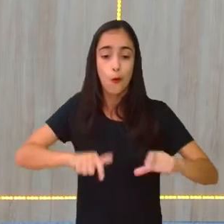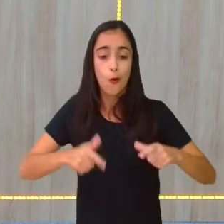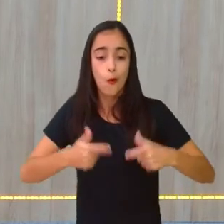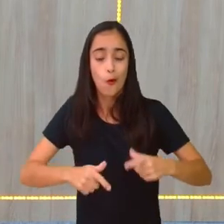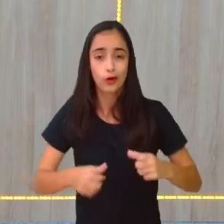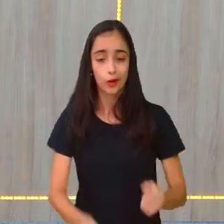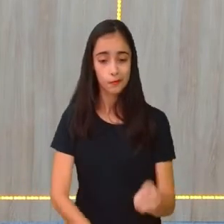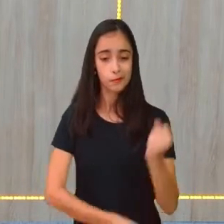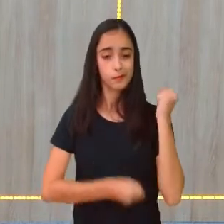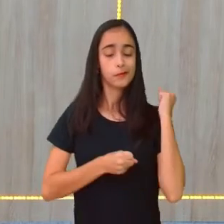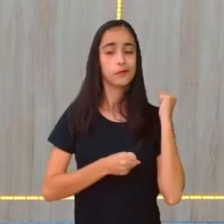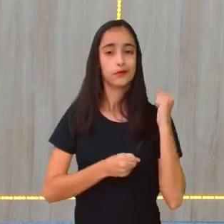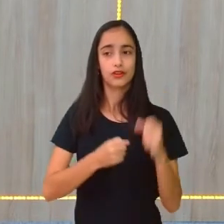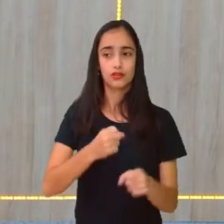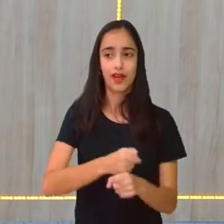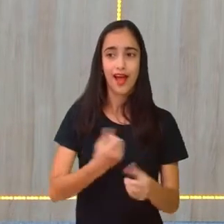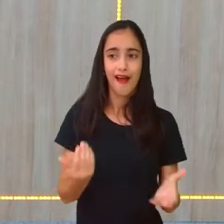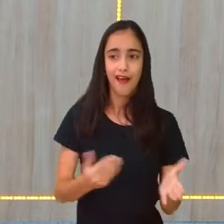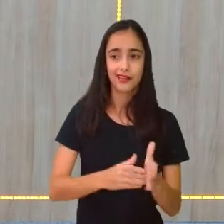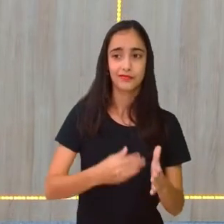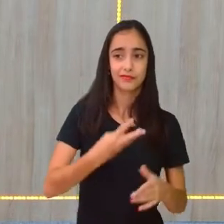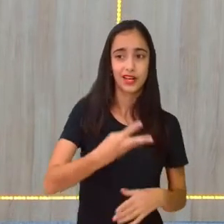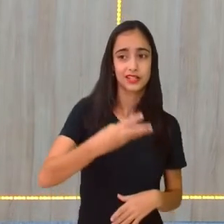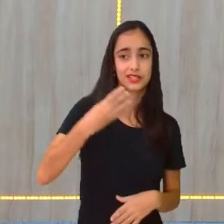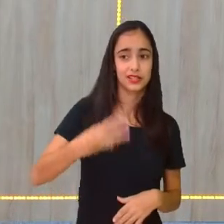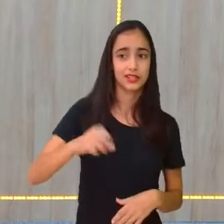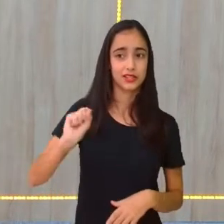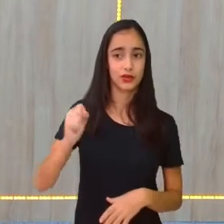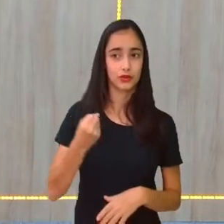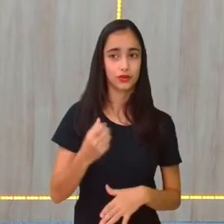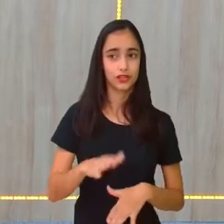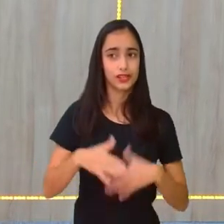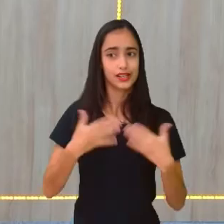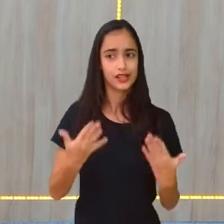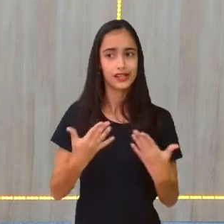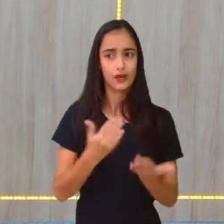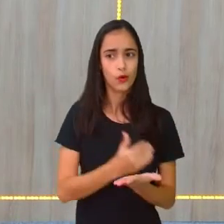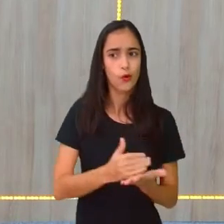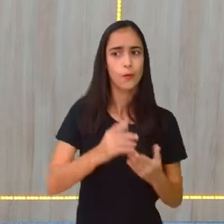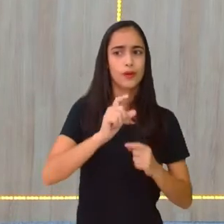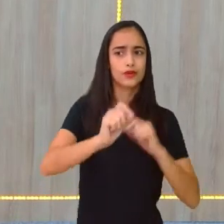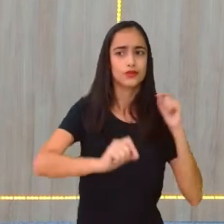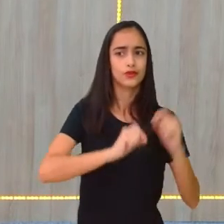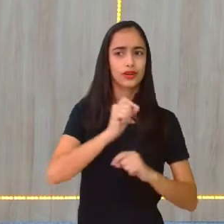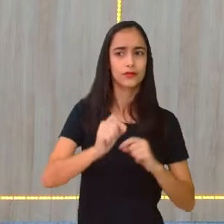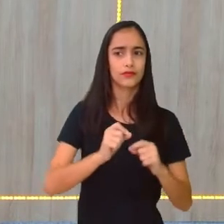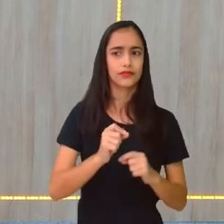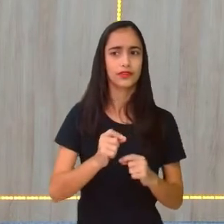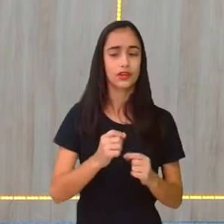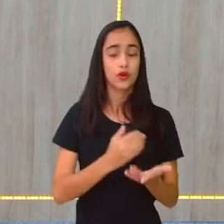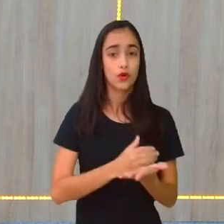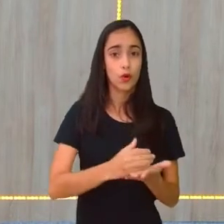II, em 338. Então, veja, ele vai de 439 a 338, né? É